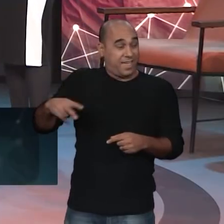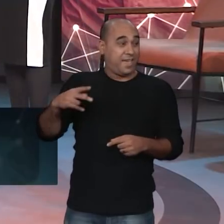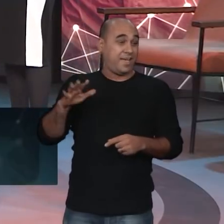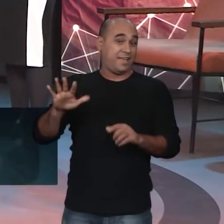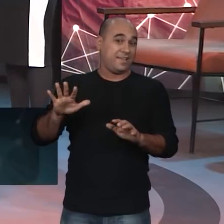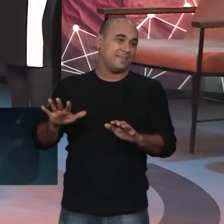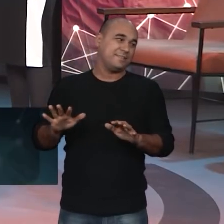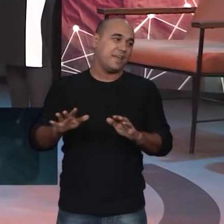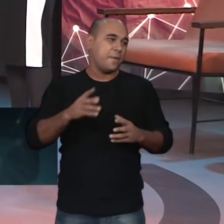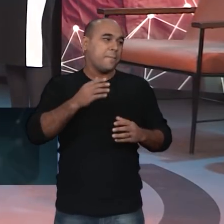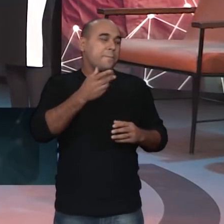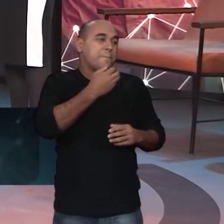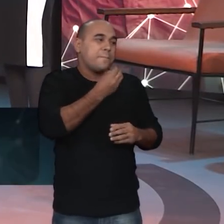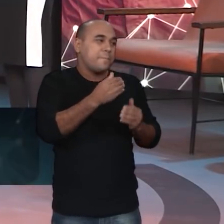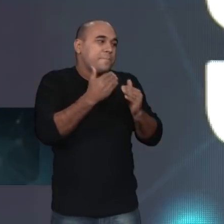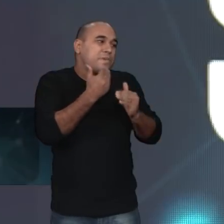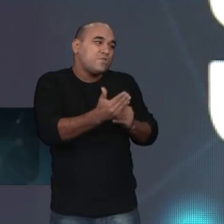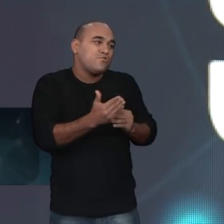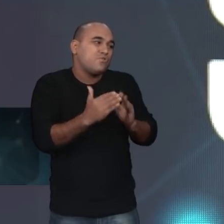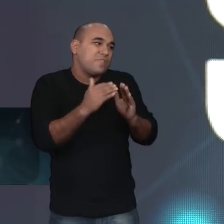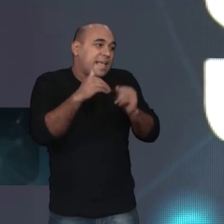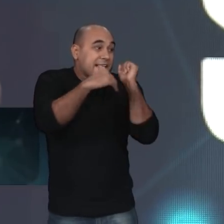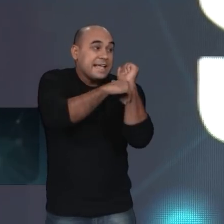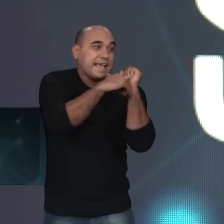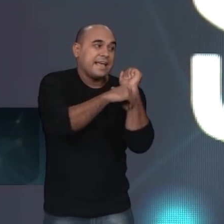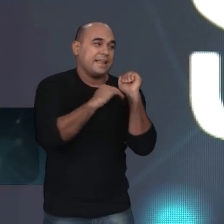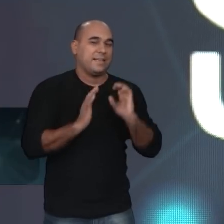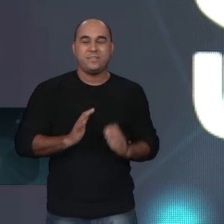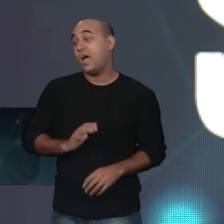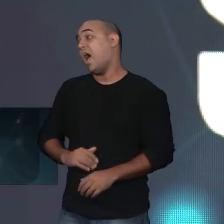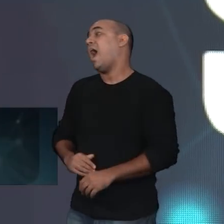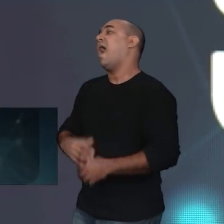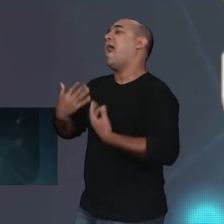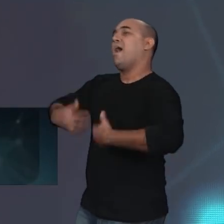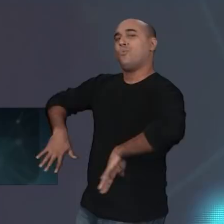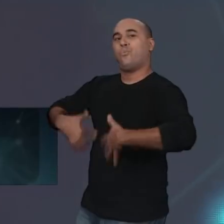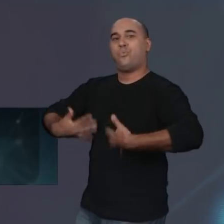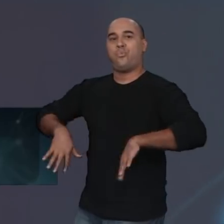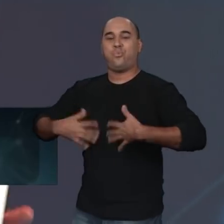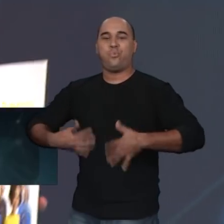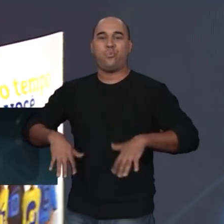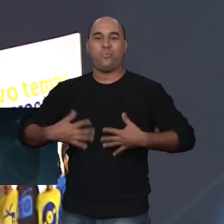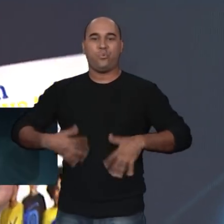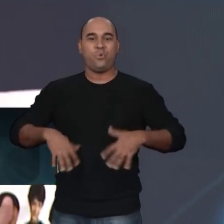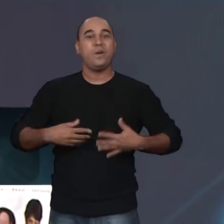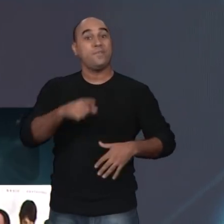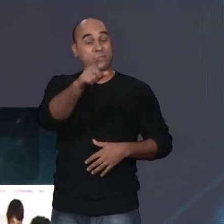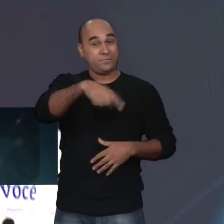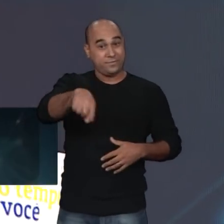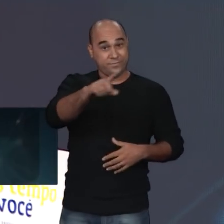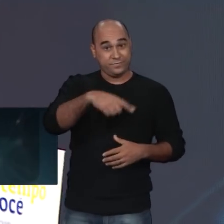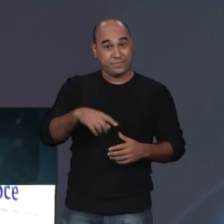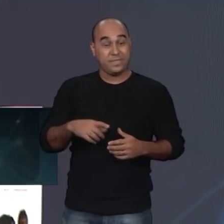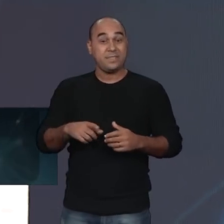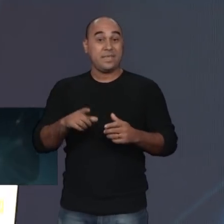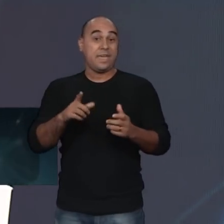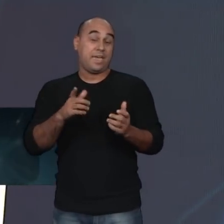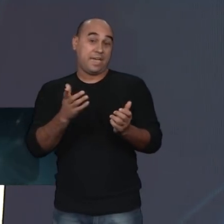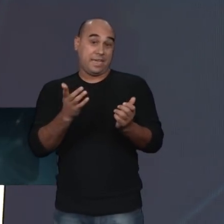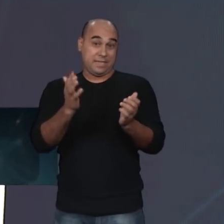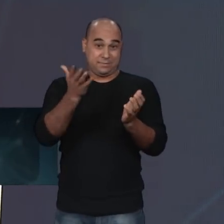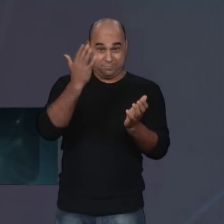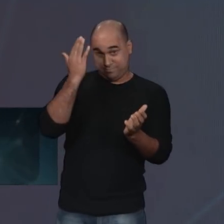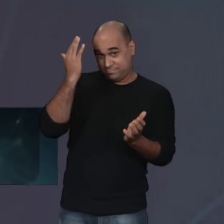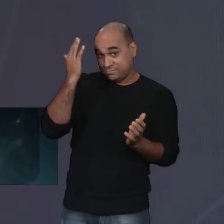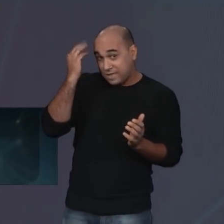aí. Rodrigo vai explicar ao longo da Vai. mensagem. Então Vai. você aí de casa, olha, já percebeu, uma das músicas Dilson e Débora já falaram aqui